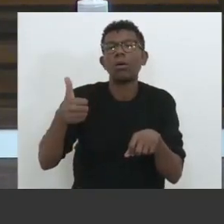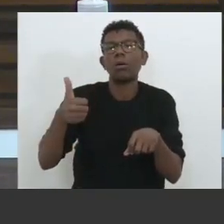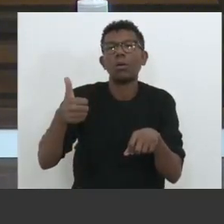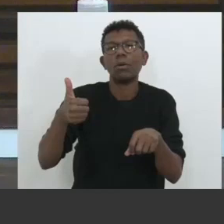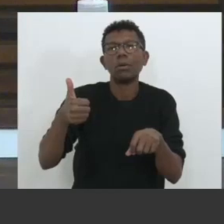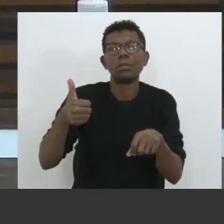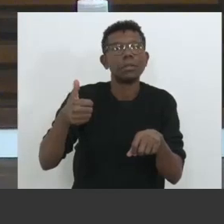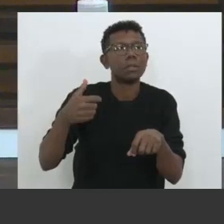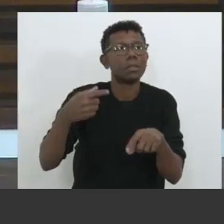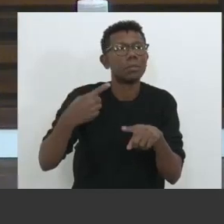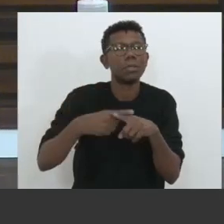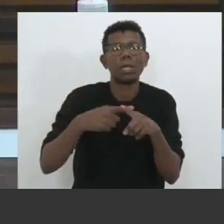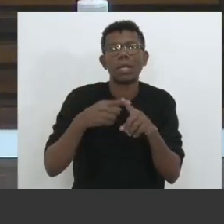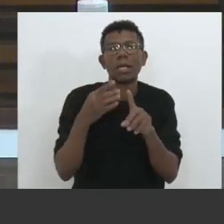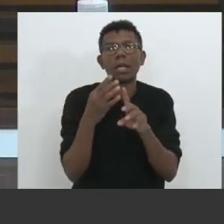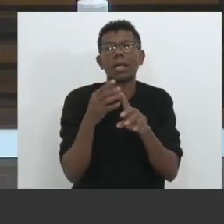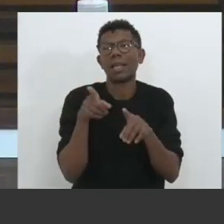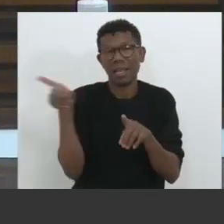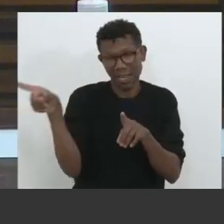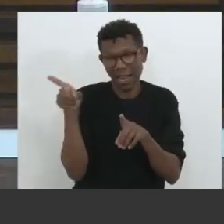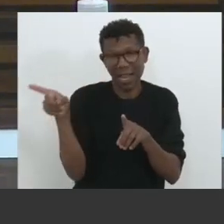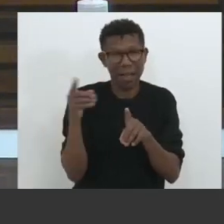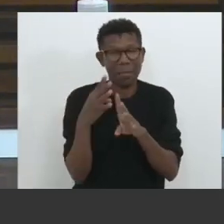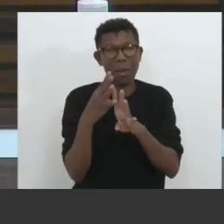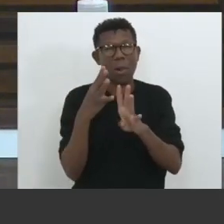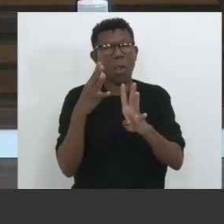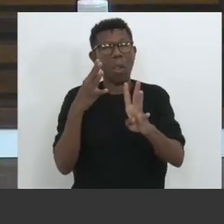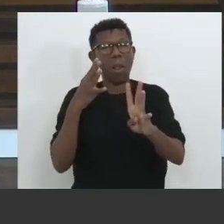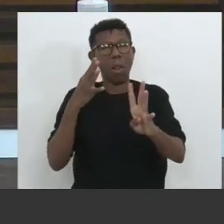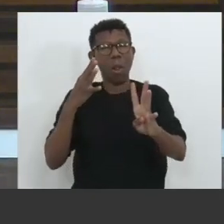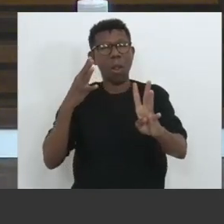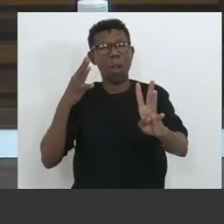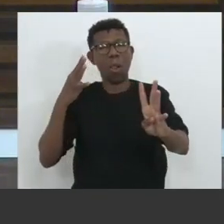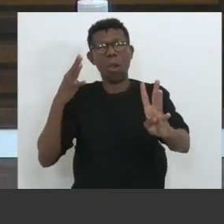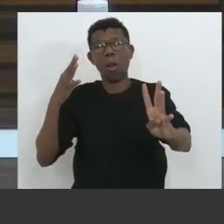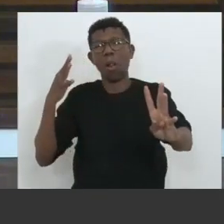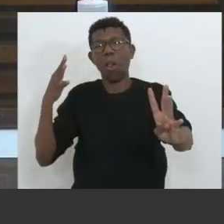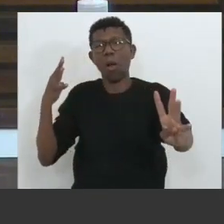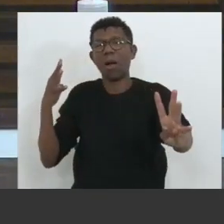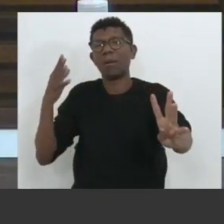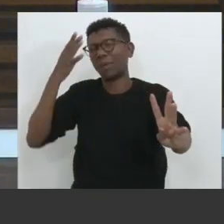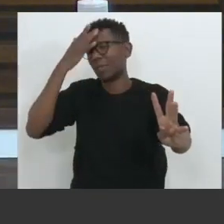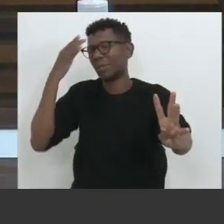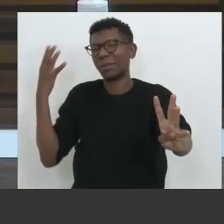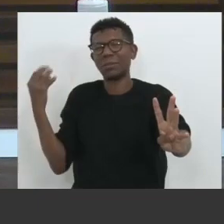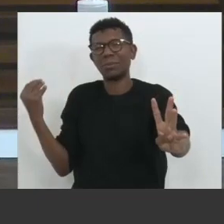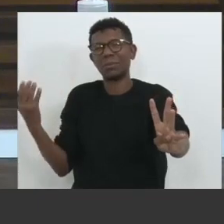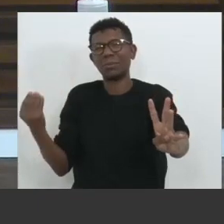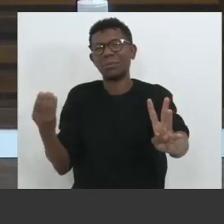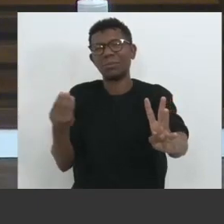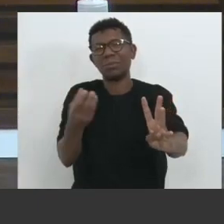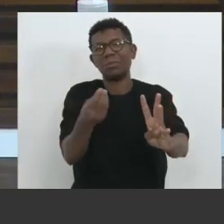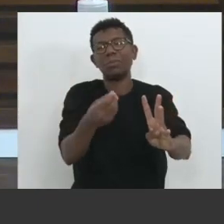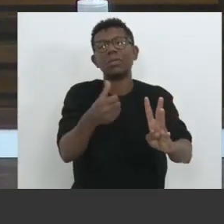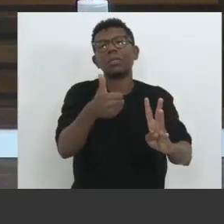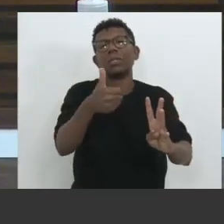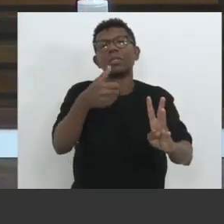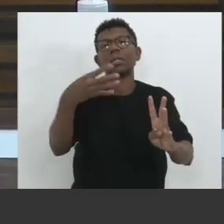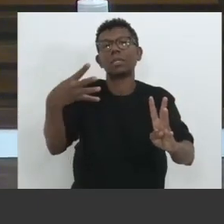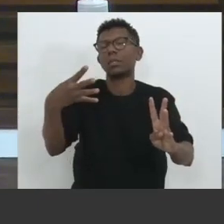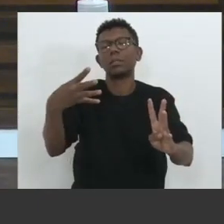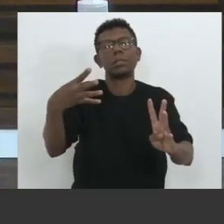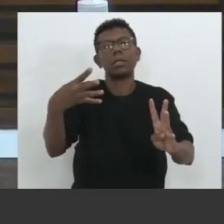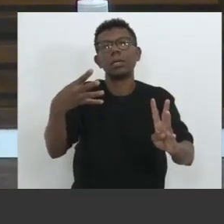fila a fila tava tinha quilômetros de fila aí às 14 horas foi feito foi feito o enterro aí